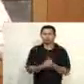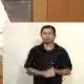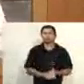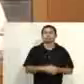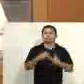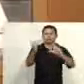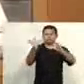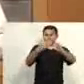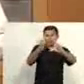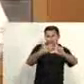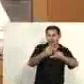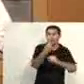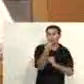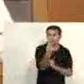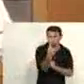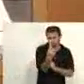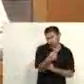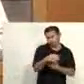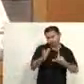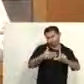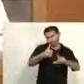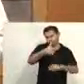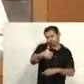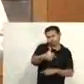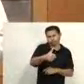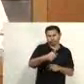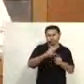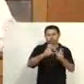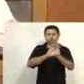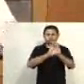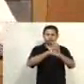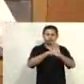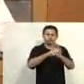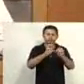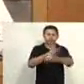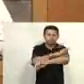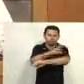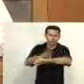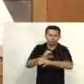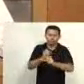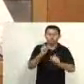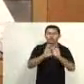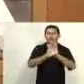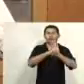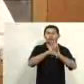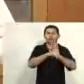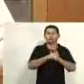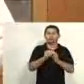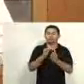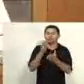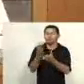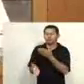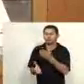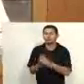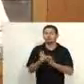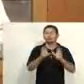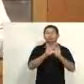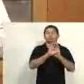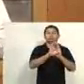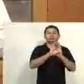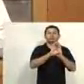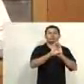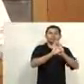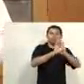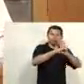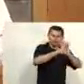Na teleaula 1, vimos os conceitos das medidas estatísticas, onde trabalhamos com os conceitos de dispersão, os conceitos de